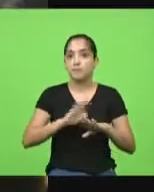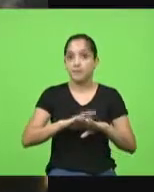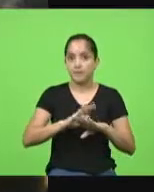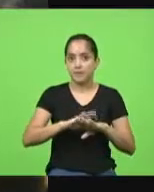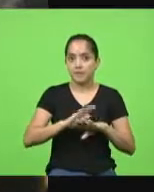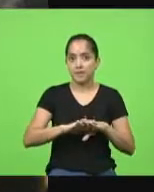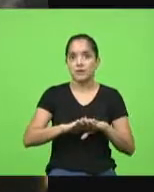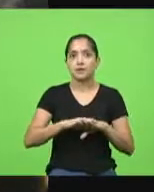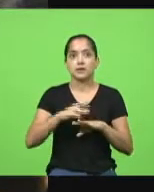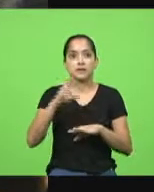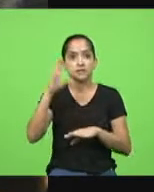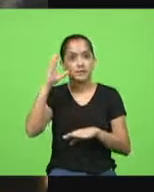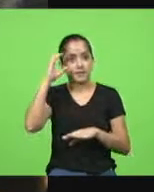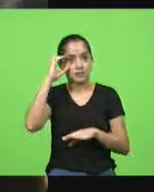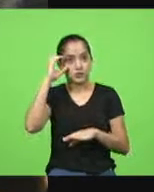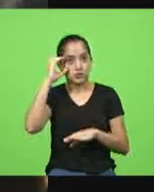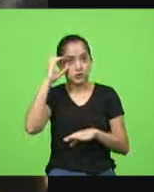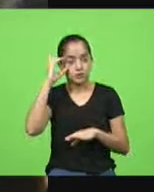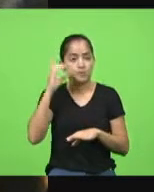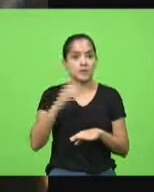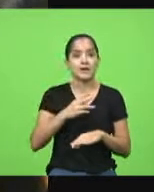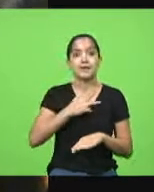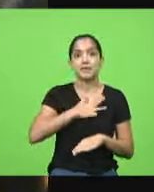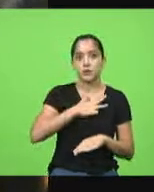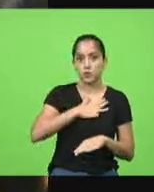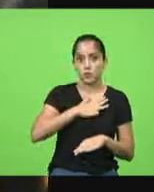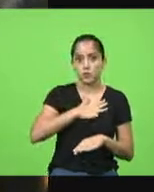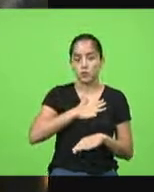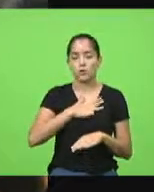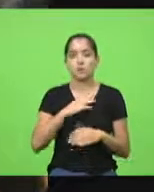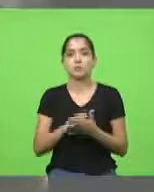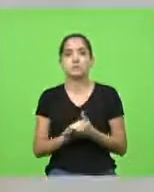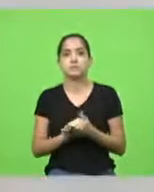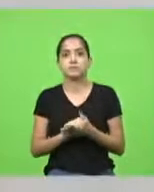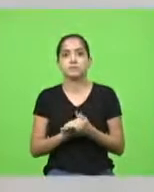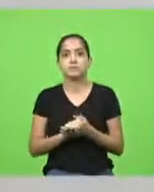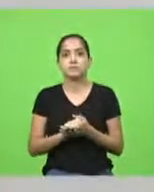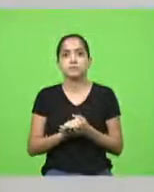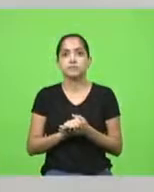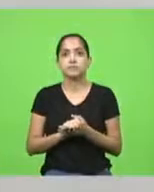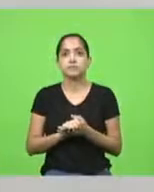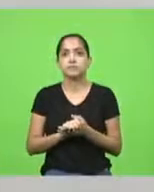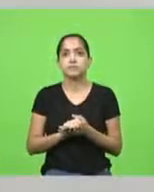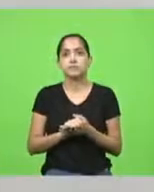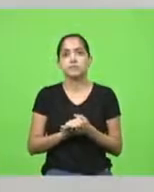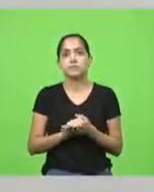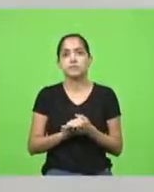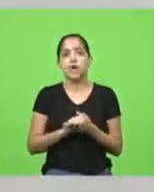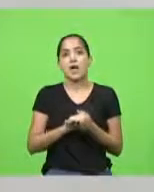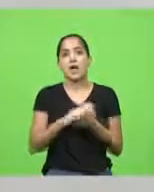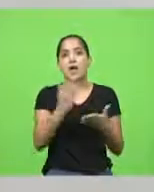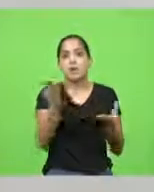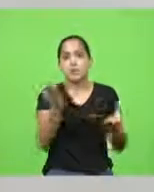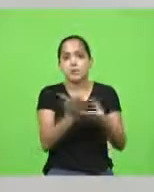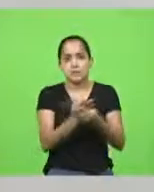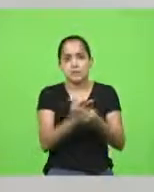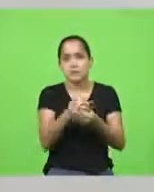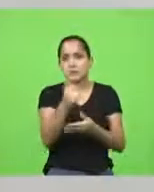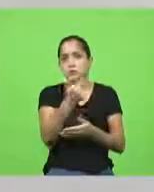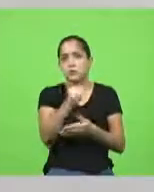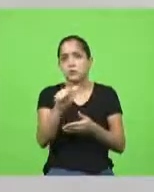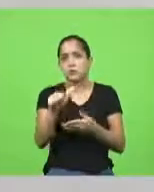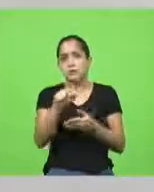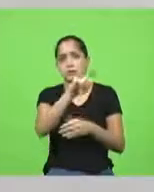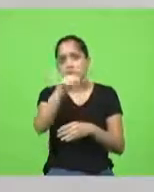Lula, e simplesmente falam assim, foca aqui em mim, câmera, o processo não existe mais. O processo não